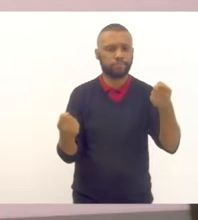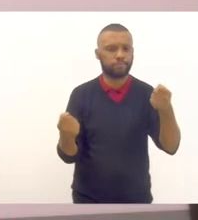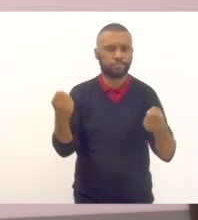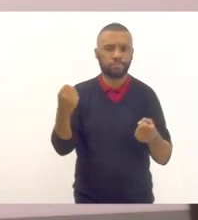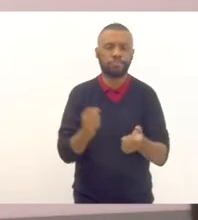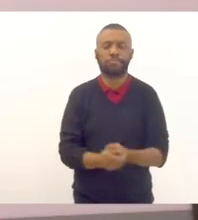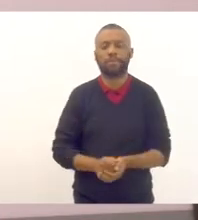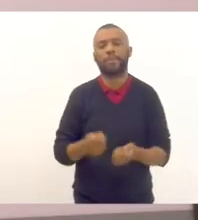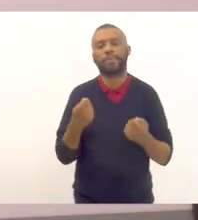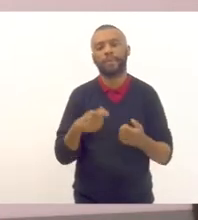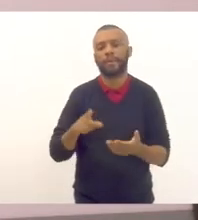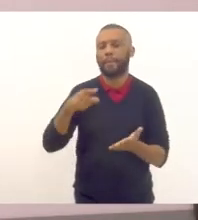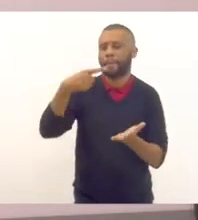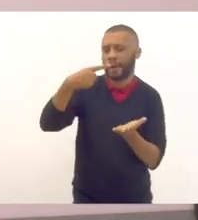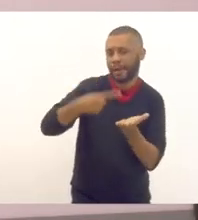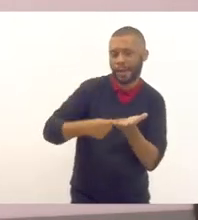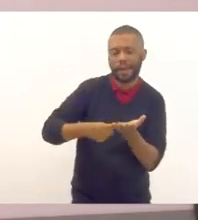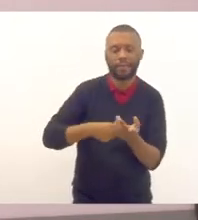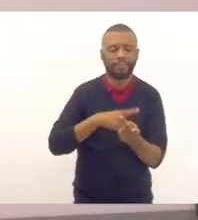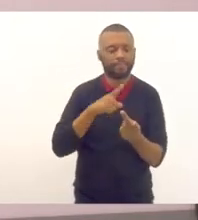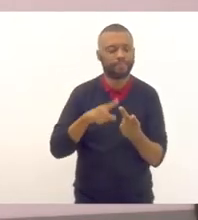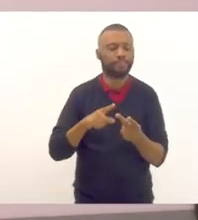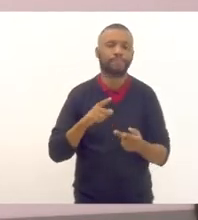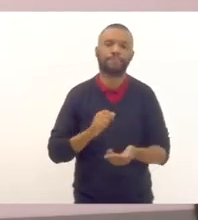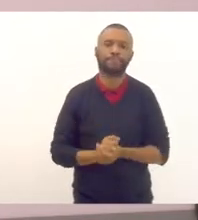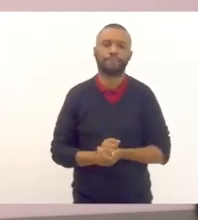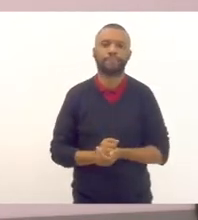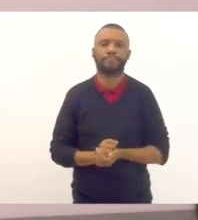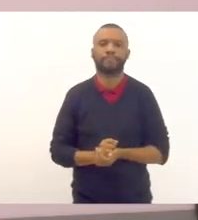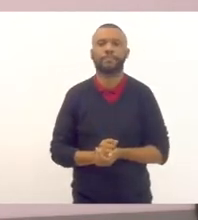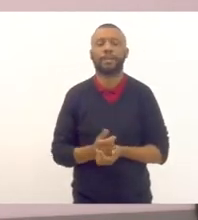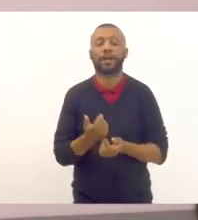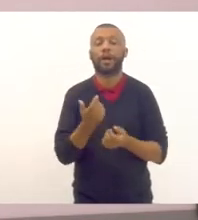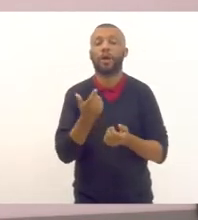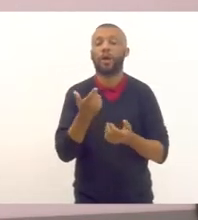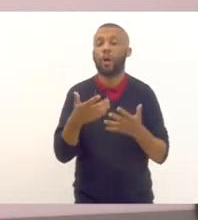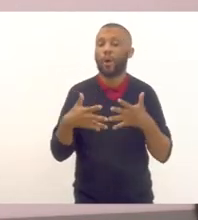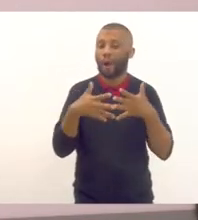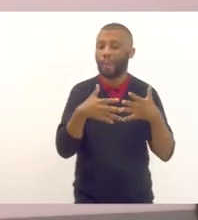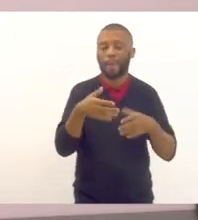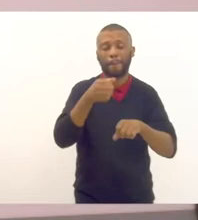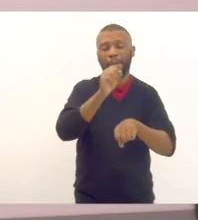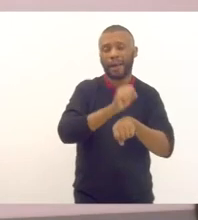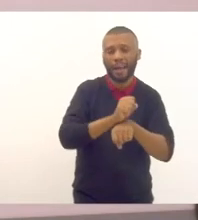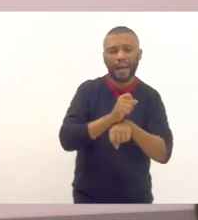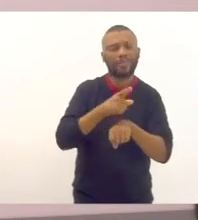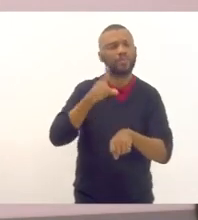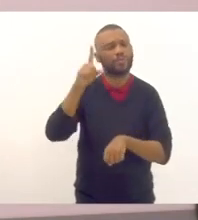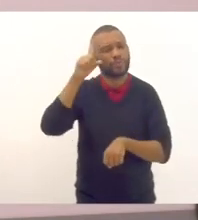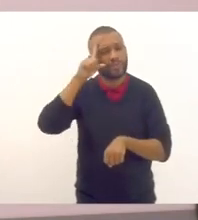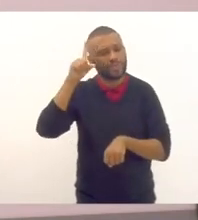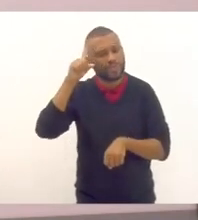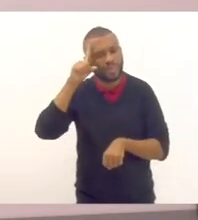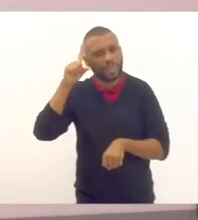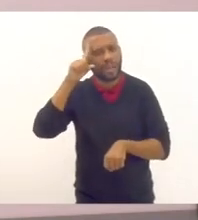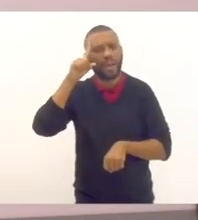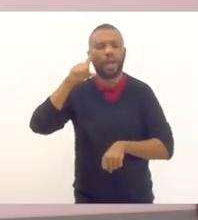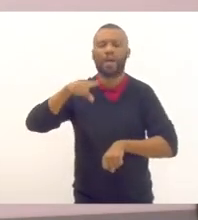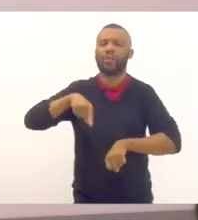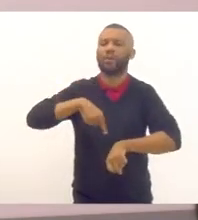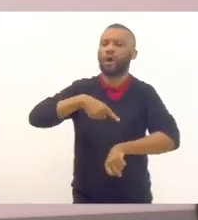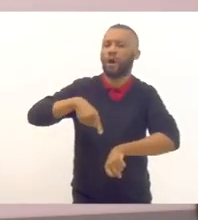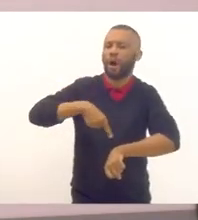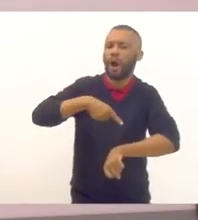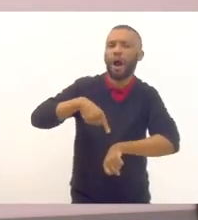marcar a perda do serviço do caminhão parado, né? São dias, horas. Então, quando a